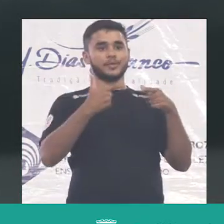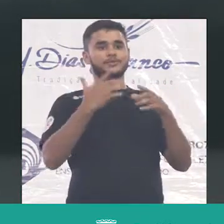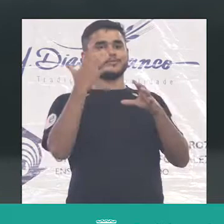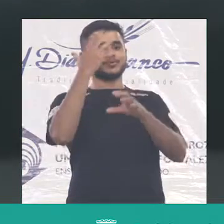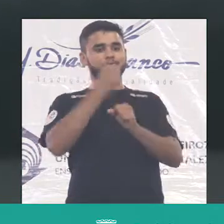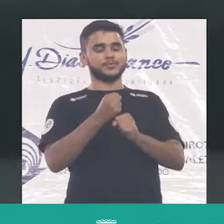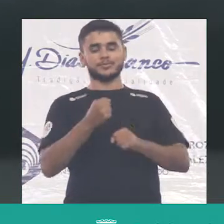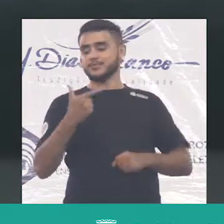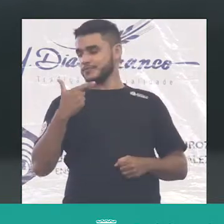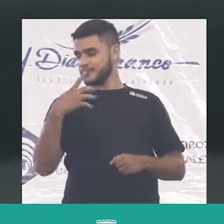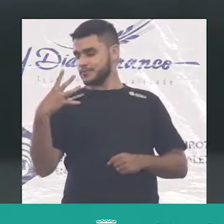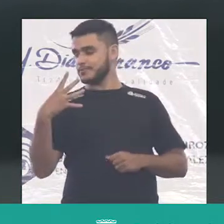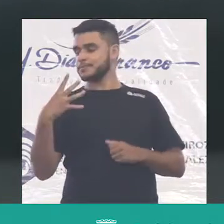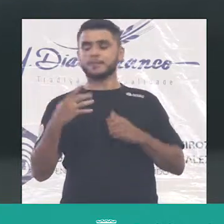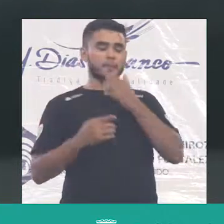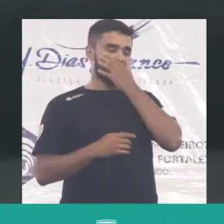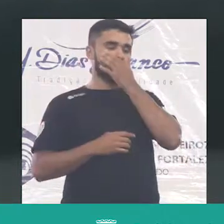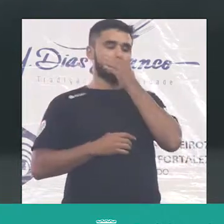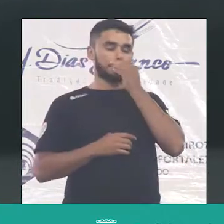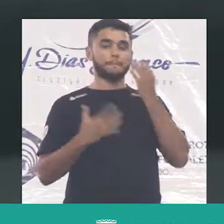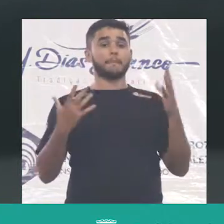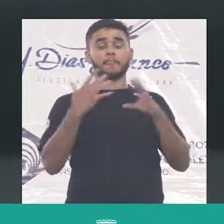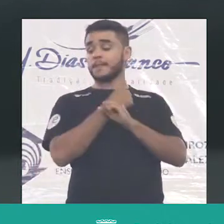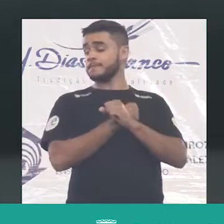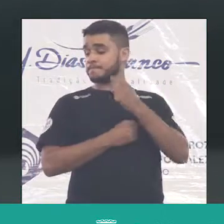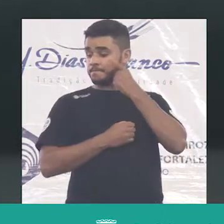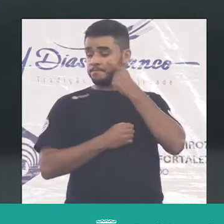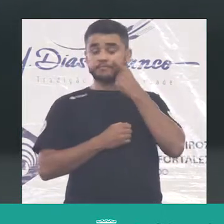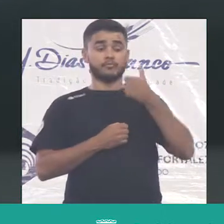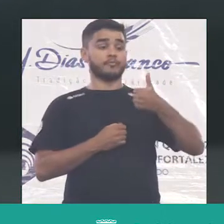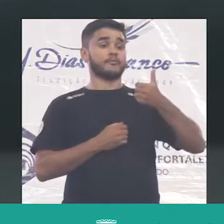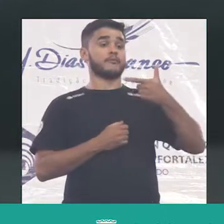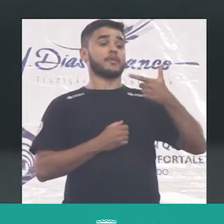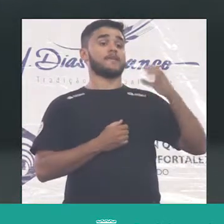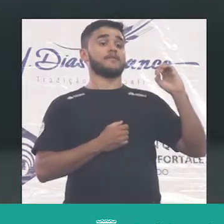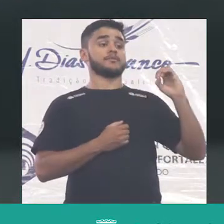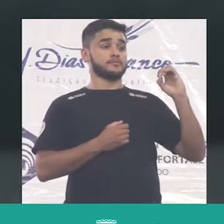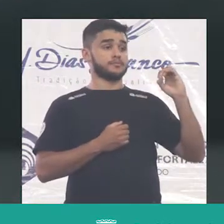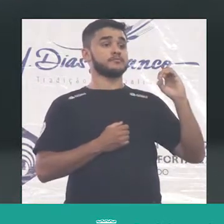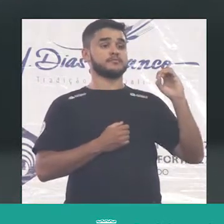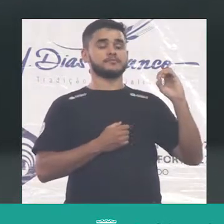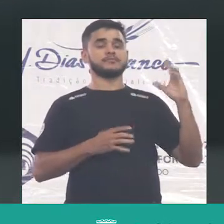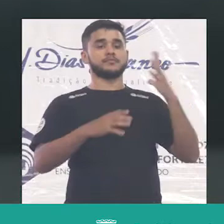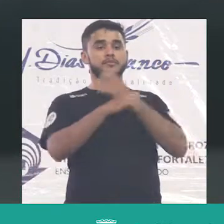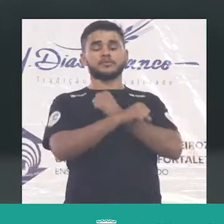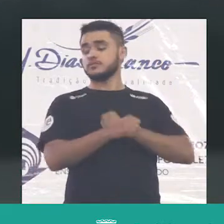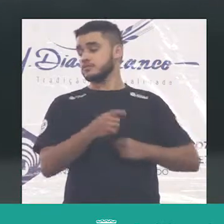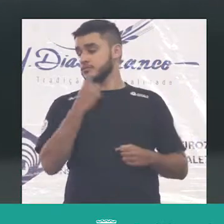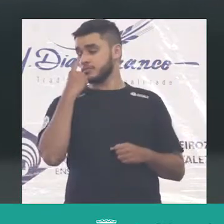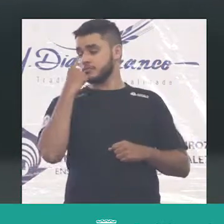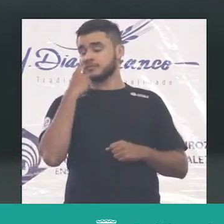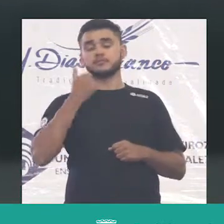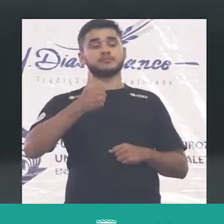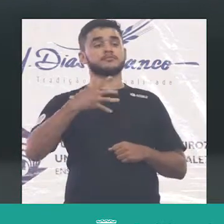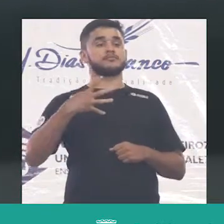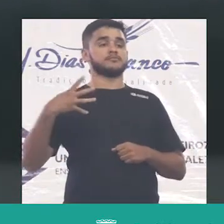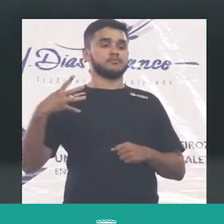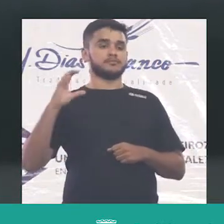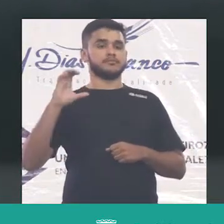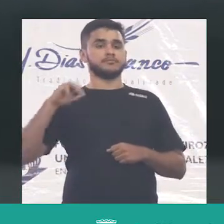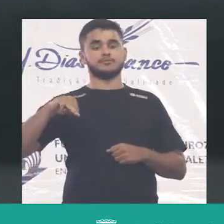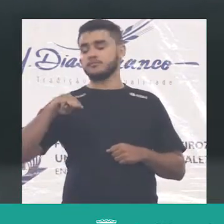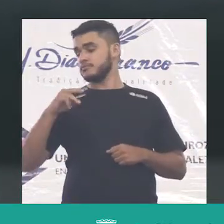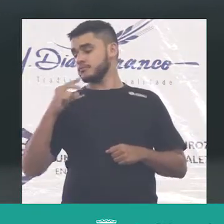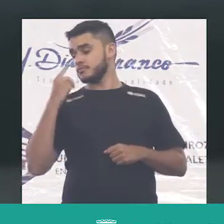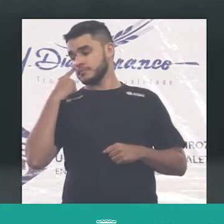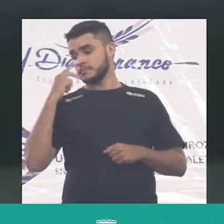duas bases, que é 2 vezes 12, que é 24, com aquela área da lateral, que era 120. 24 com mais 120 vai dar